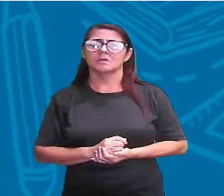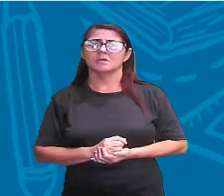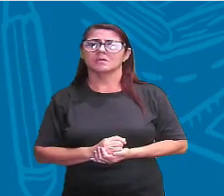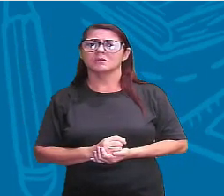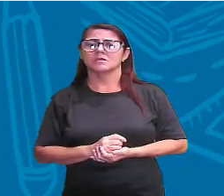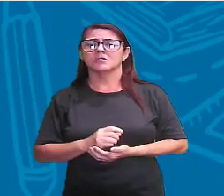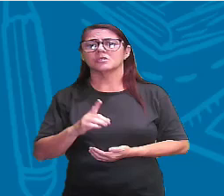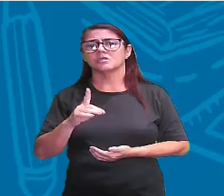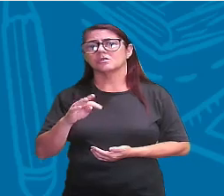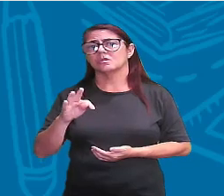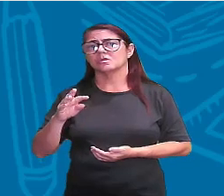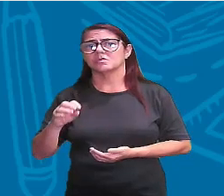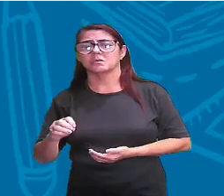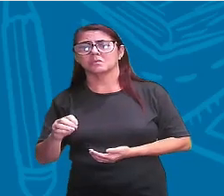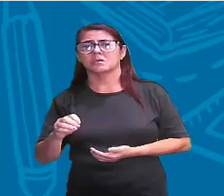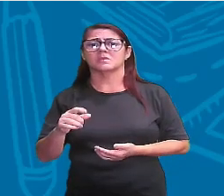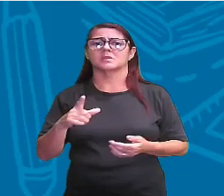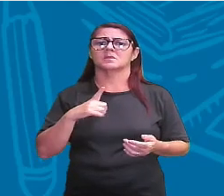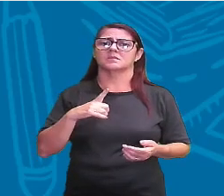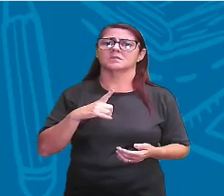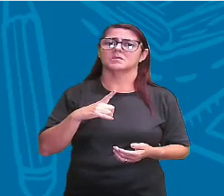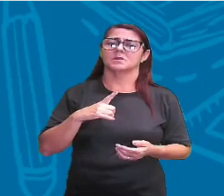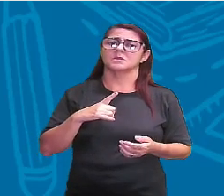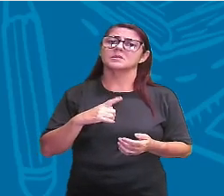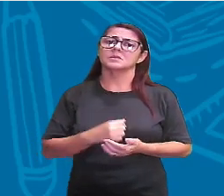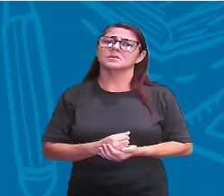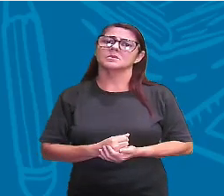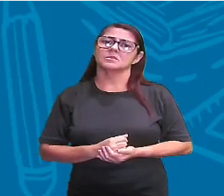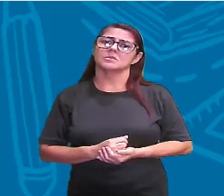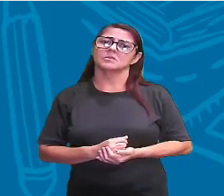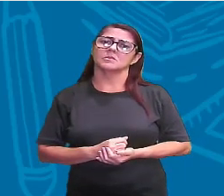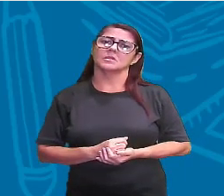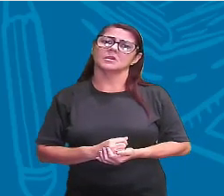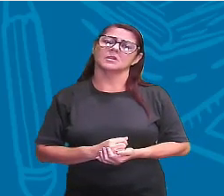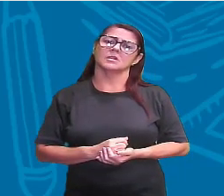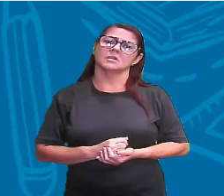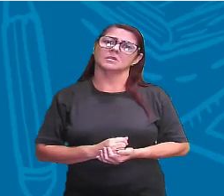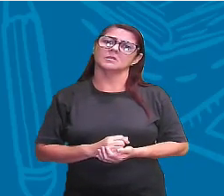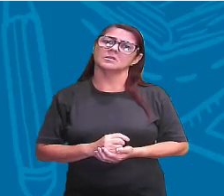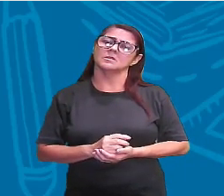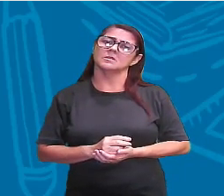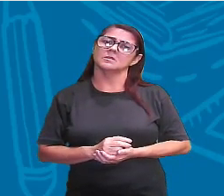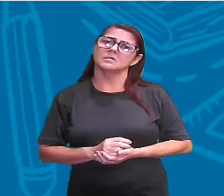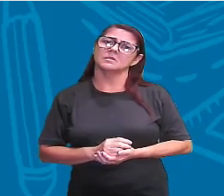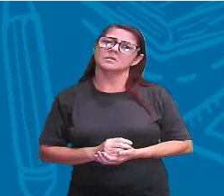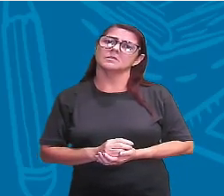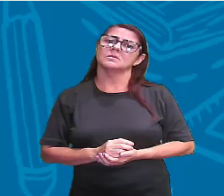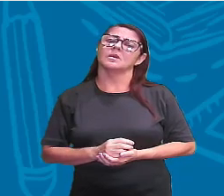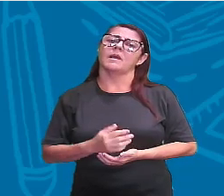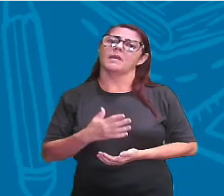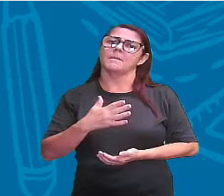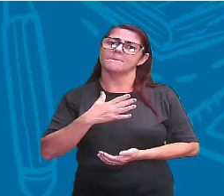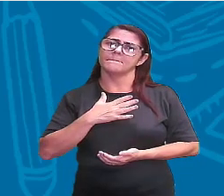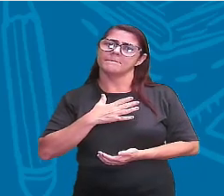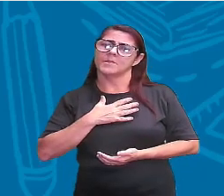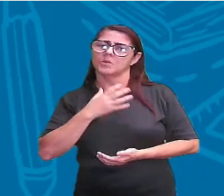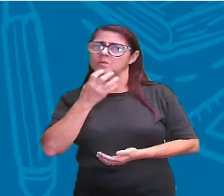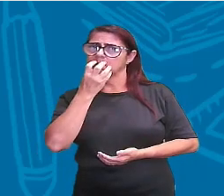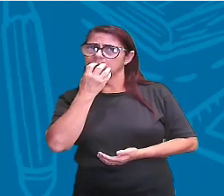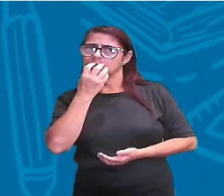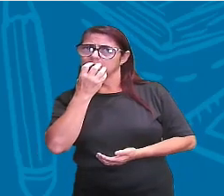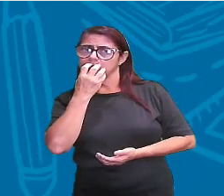o dog tem o nome de Fred. Então, por isso que eu utilizei o pronome he, para dizer que ele é meu cachorro,